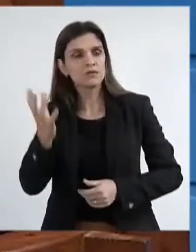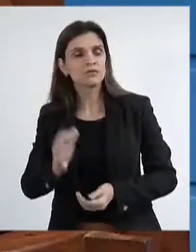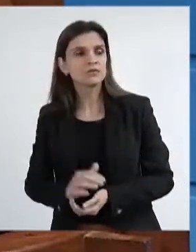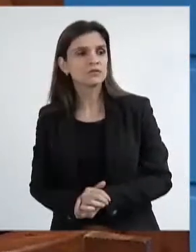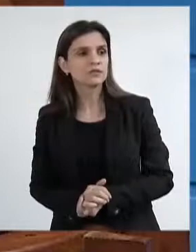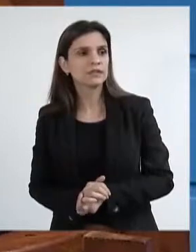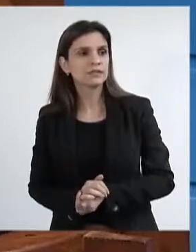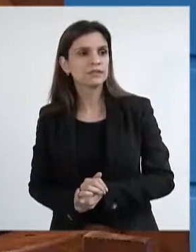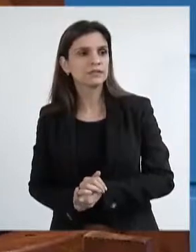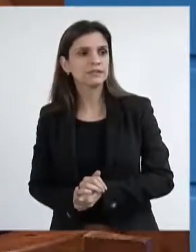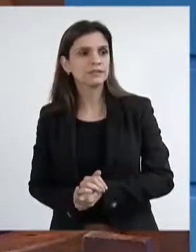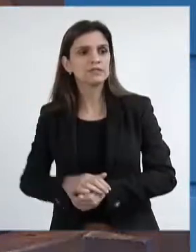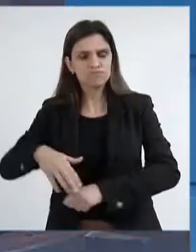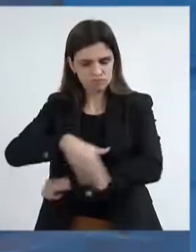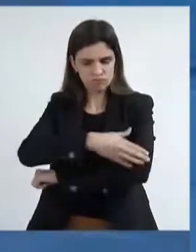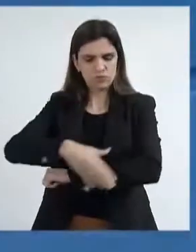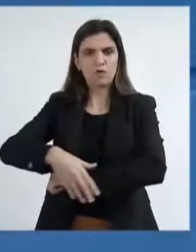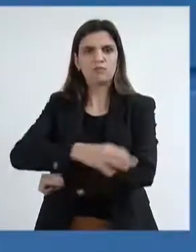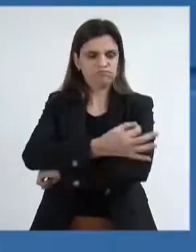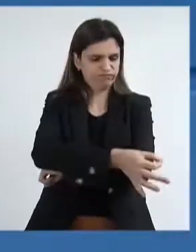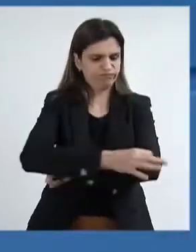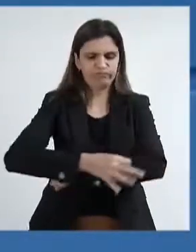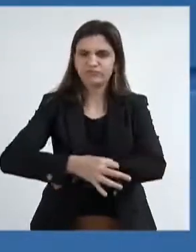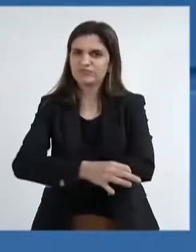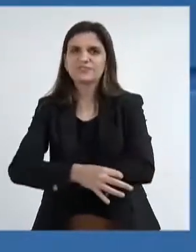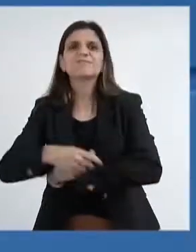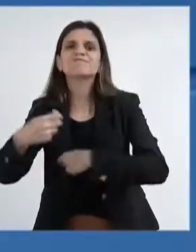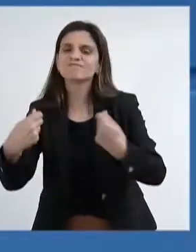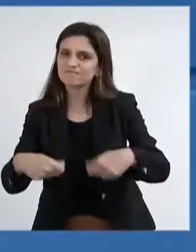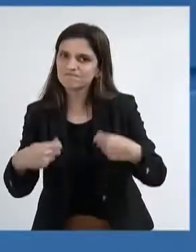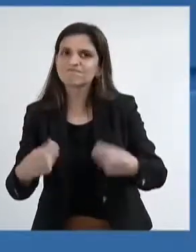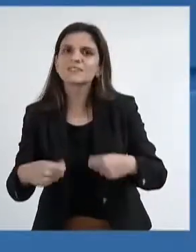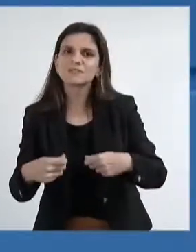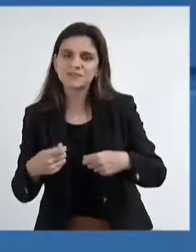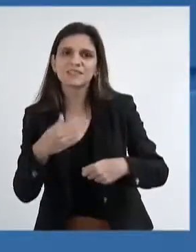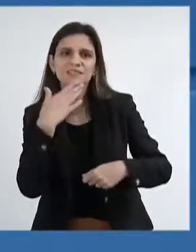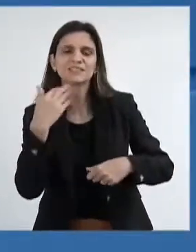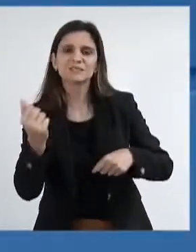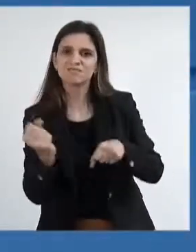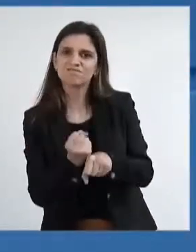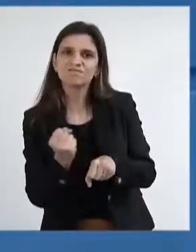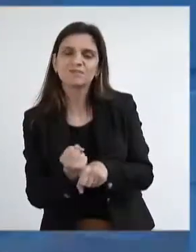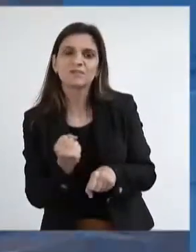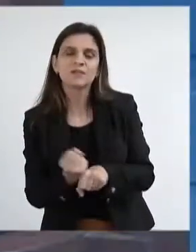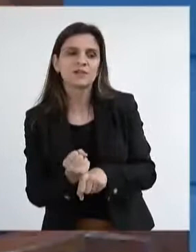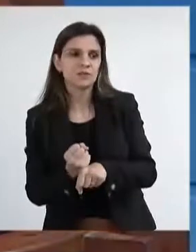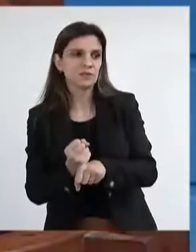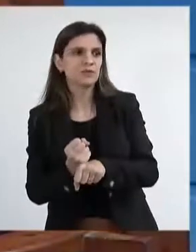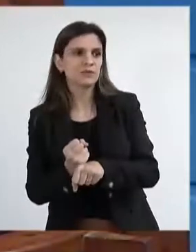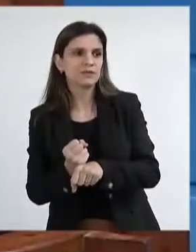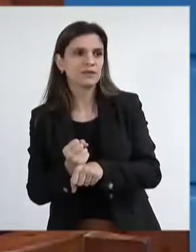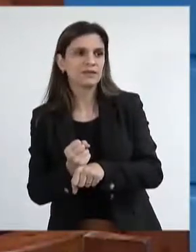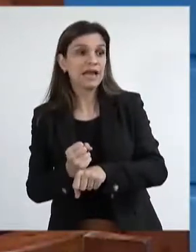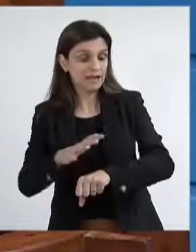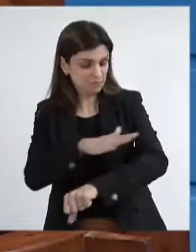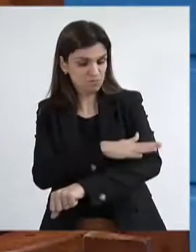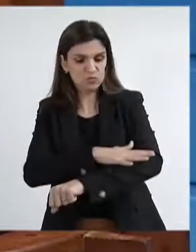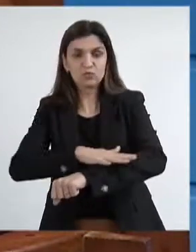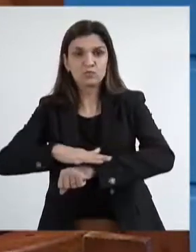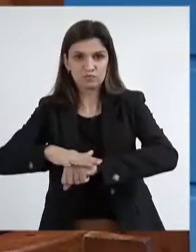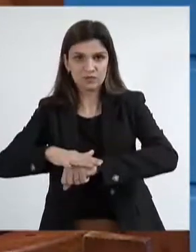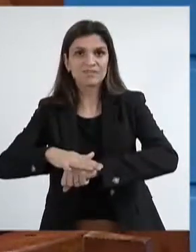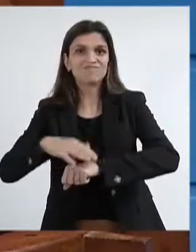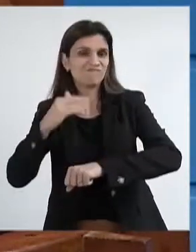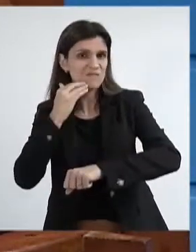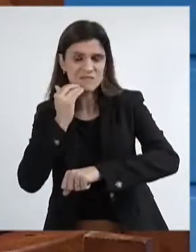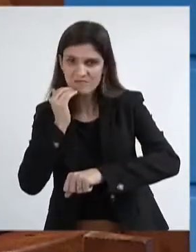pista. Tudo bem, a pista precisa de adequações, a estrutura do aeroporto hoje é precária, já